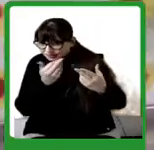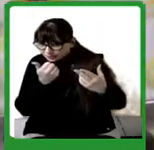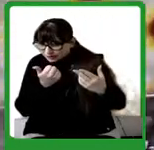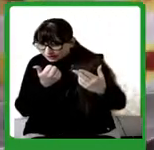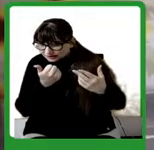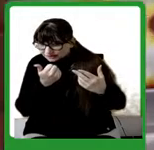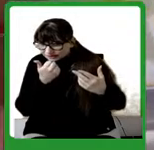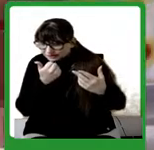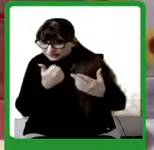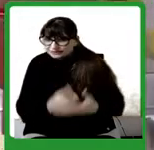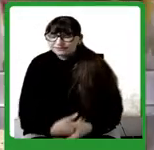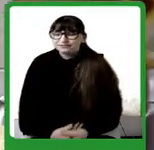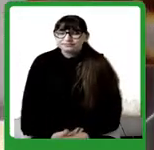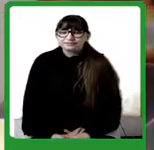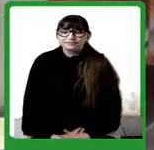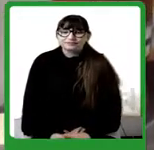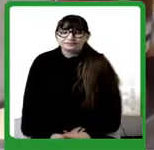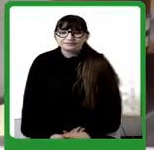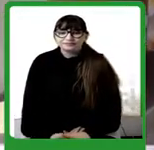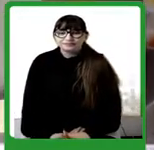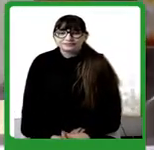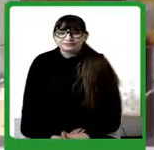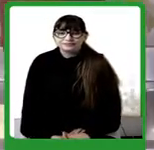Vamos ver o que mais.